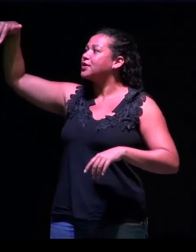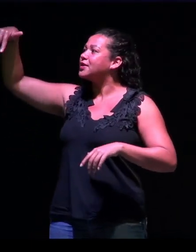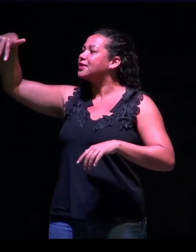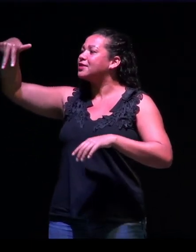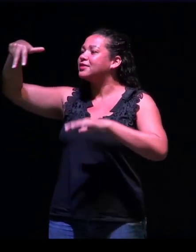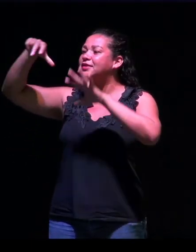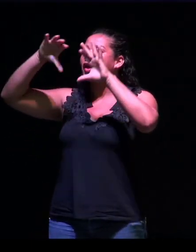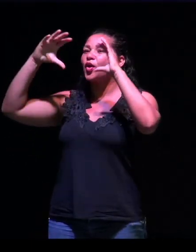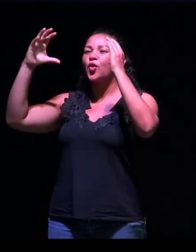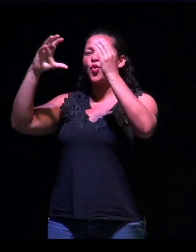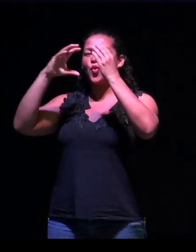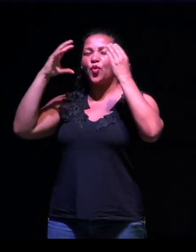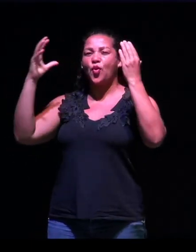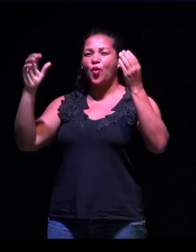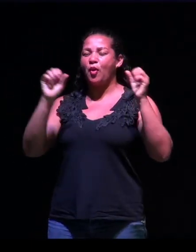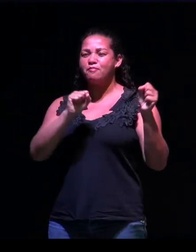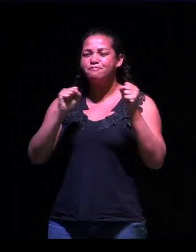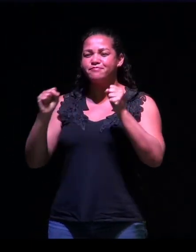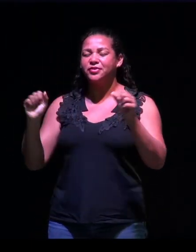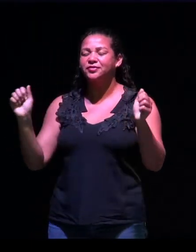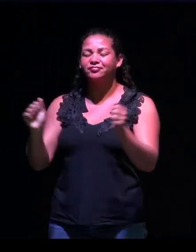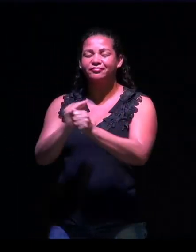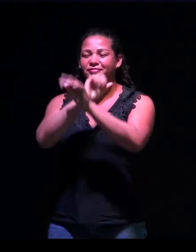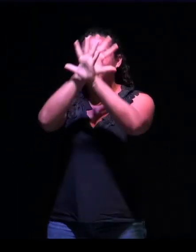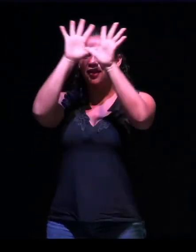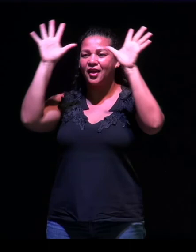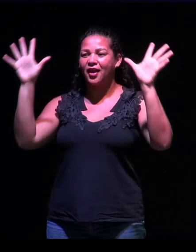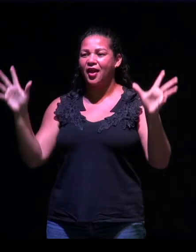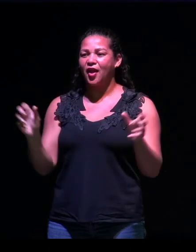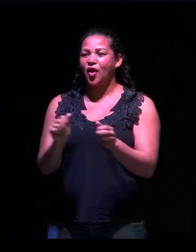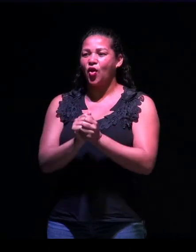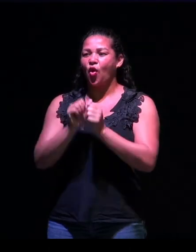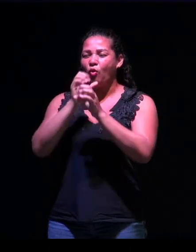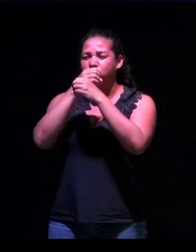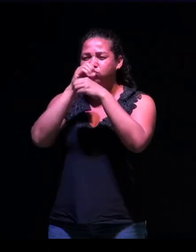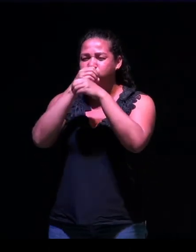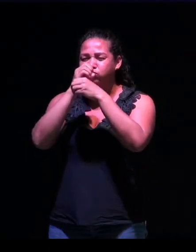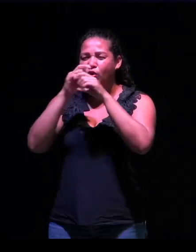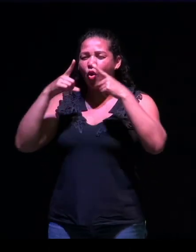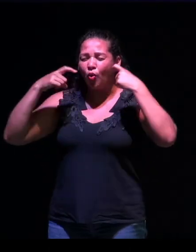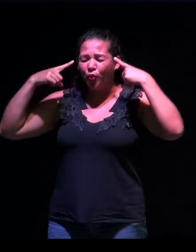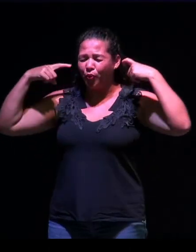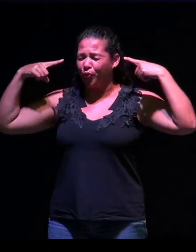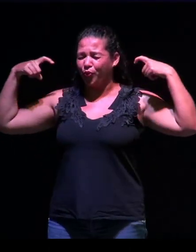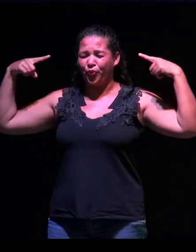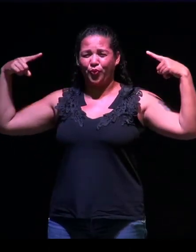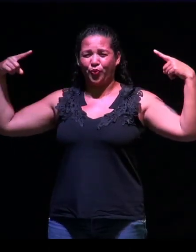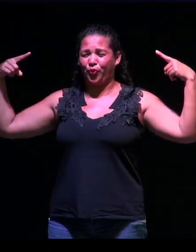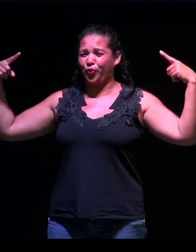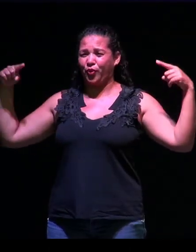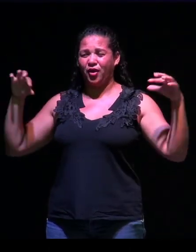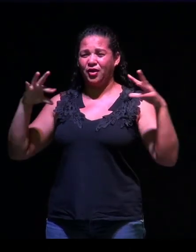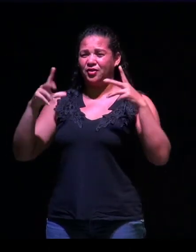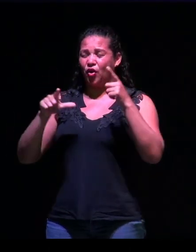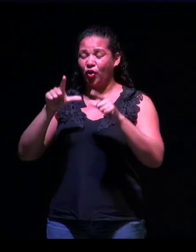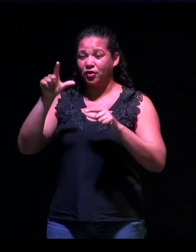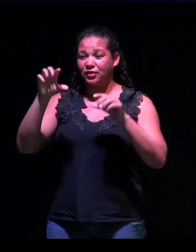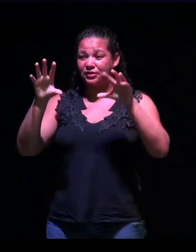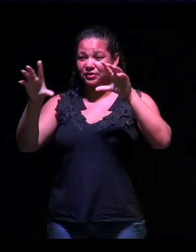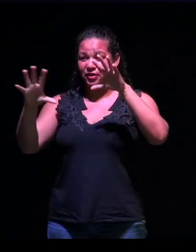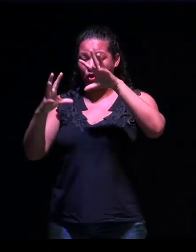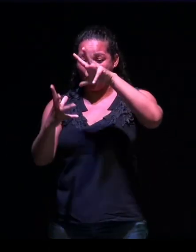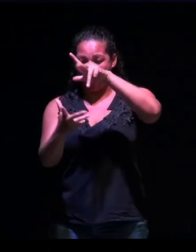glória. E ele enviará os seus anjos com grande som de trombeta, os quais reunirão os seus escolhidos dos